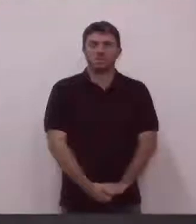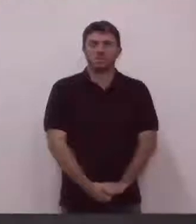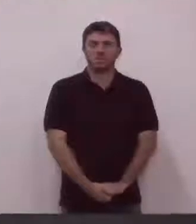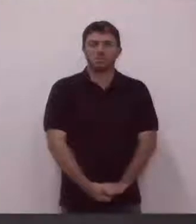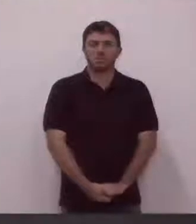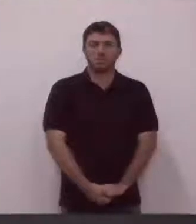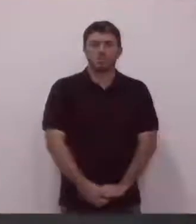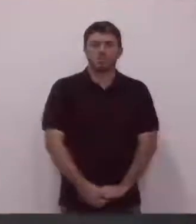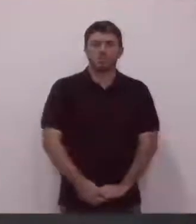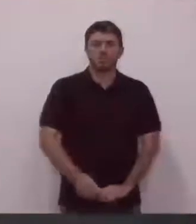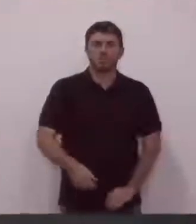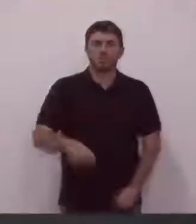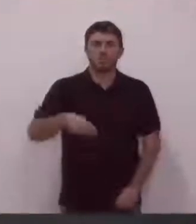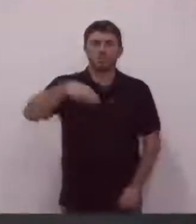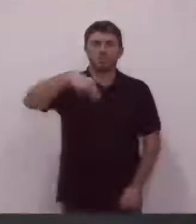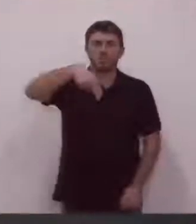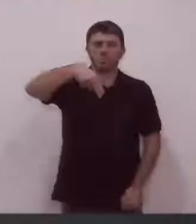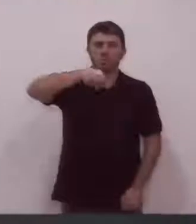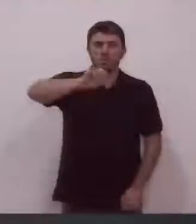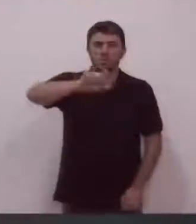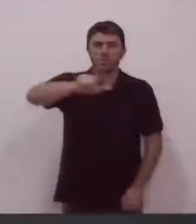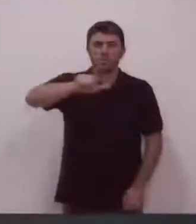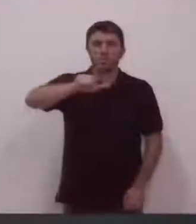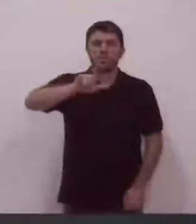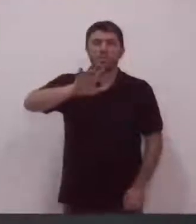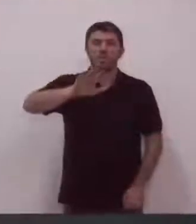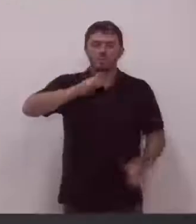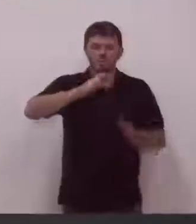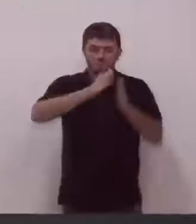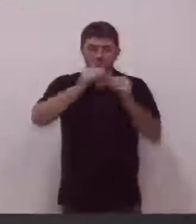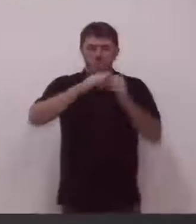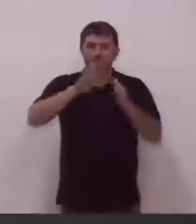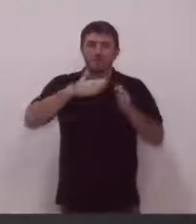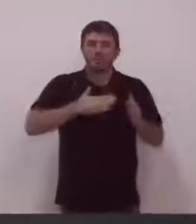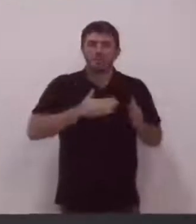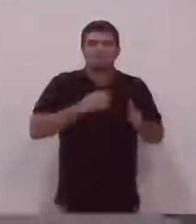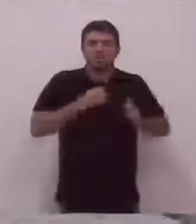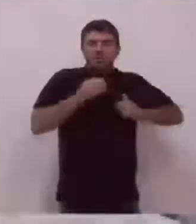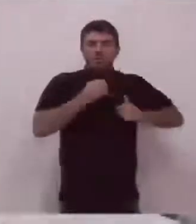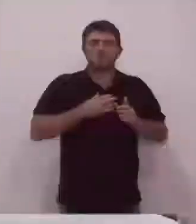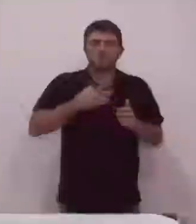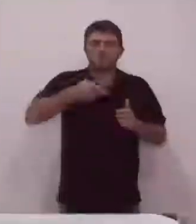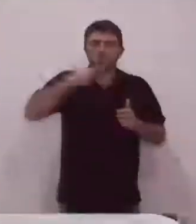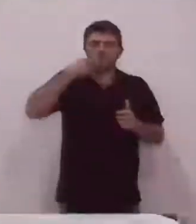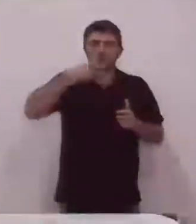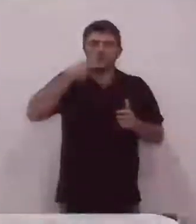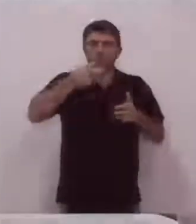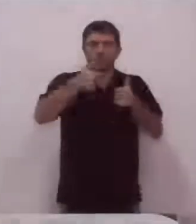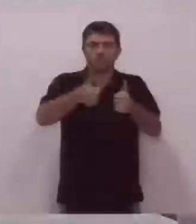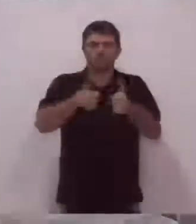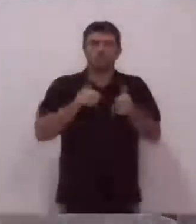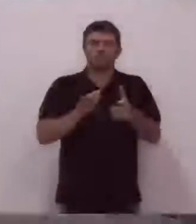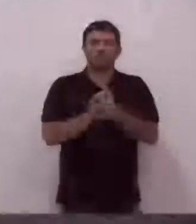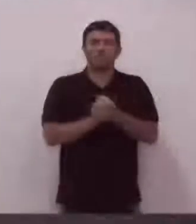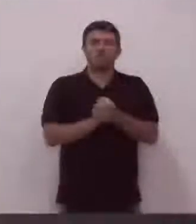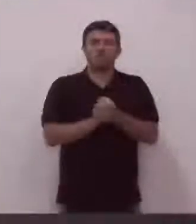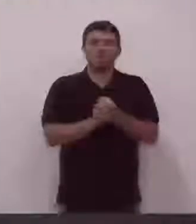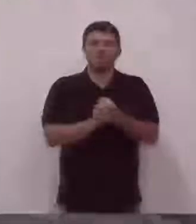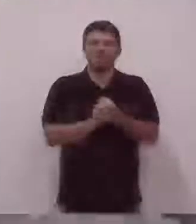O Nil pediu, mas eu já vou falar aqui na justificativa do voto. Peço a palavra, presidente. Sim, agora o senhor tem. Desculpa,